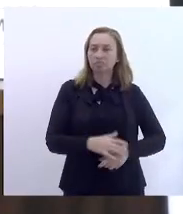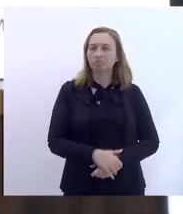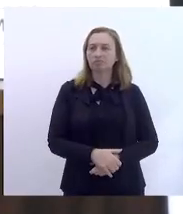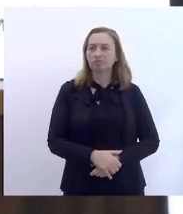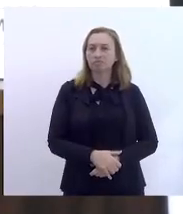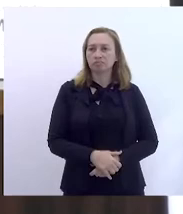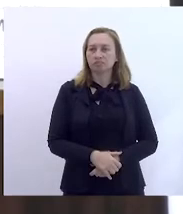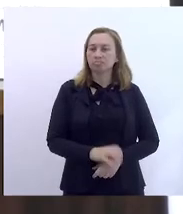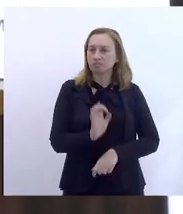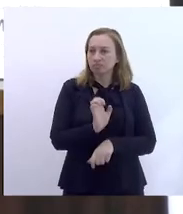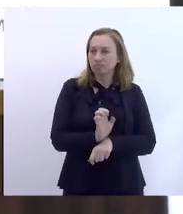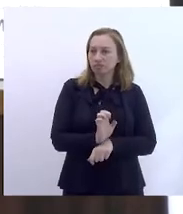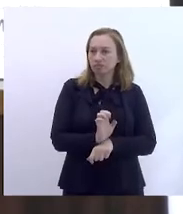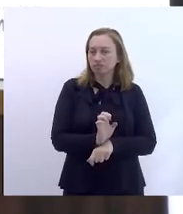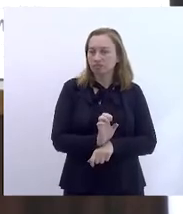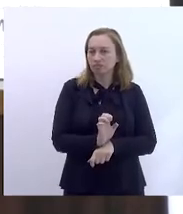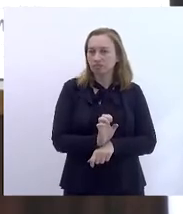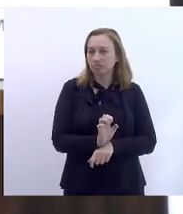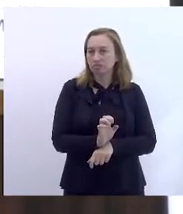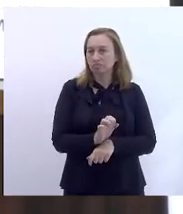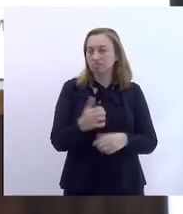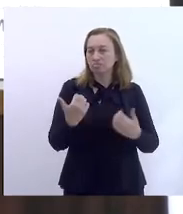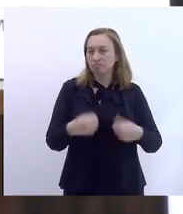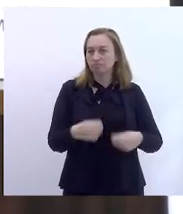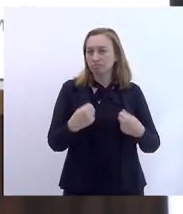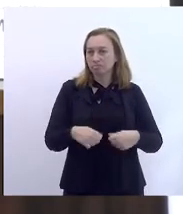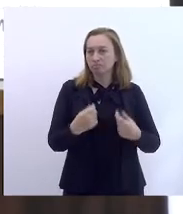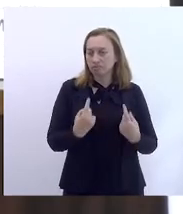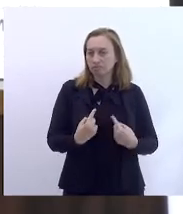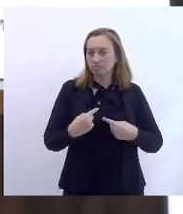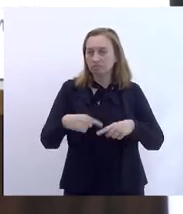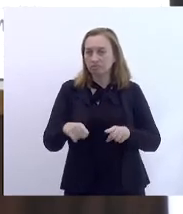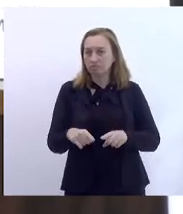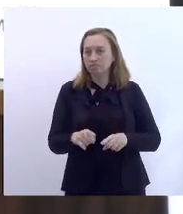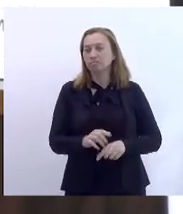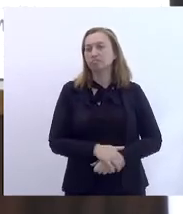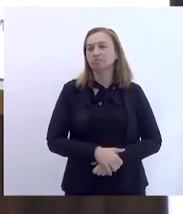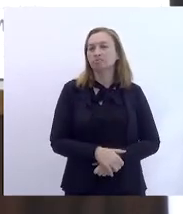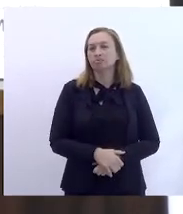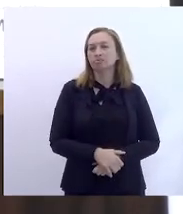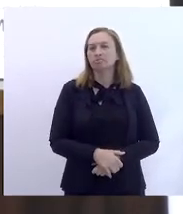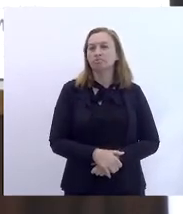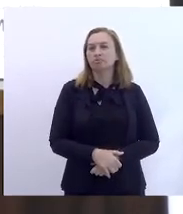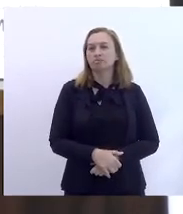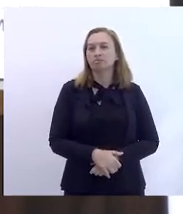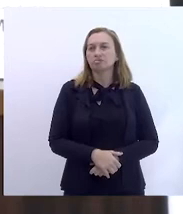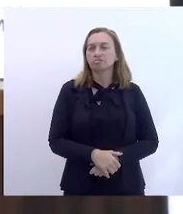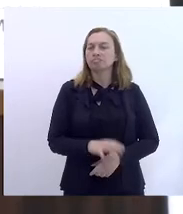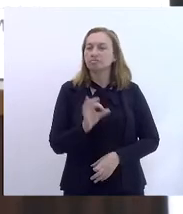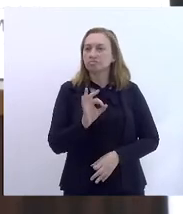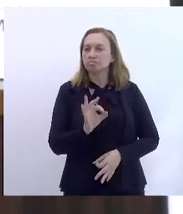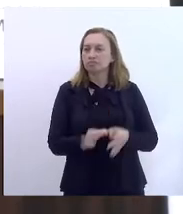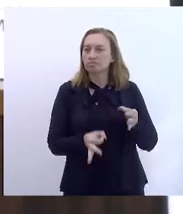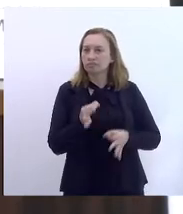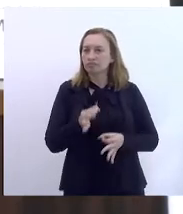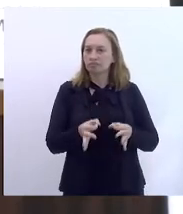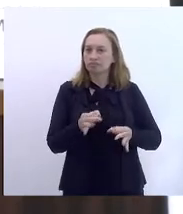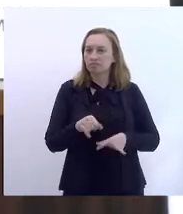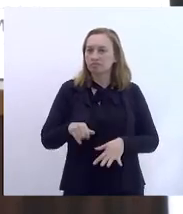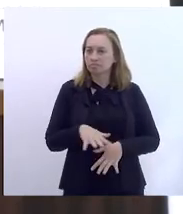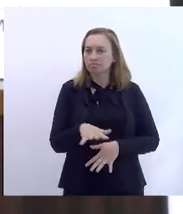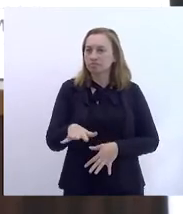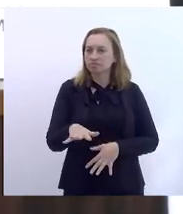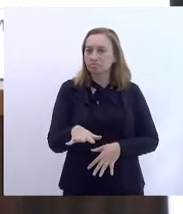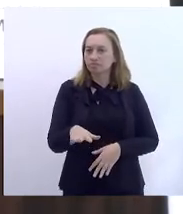o estado Alega precisar combater ela vem justamente dos territórios